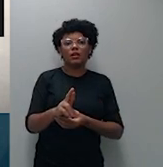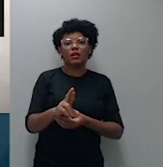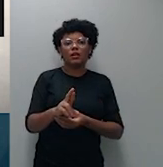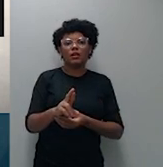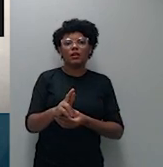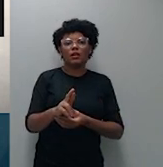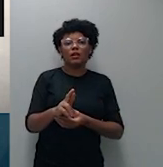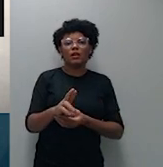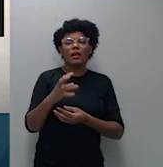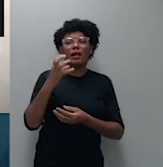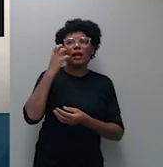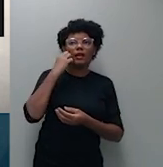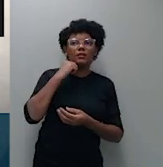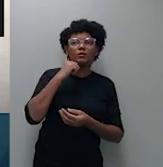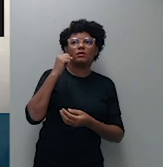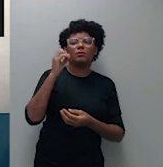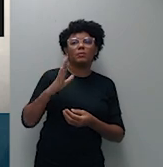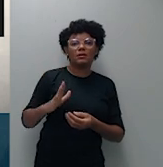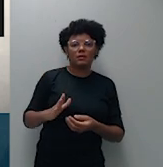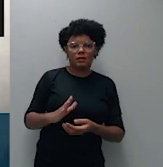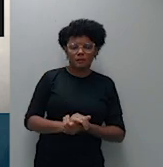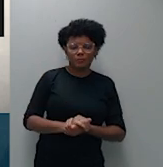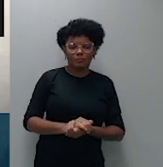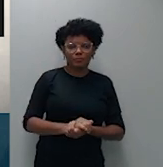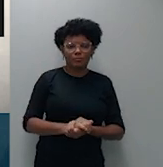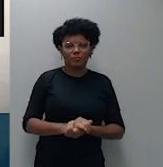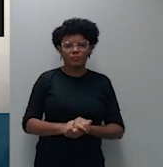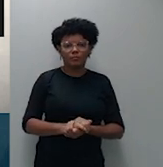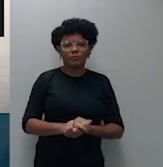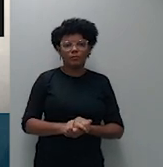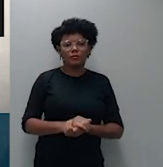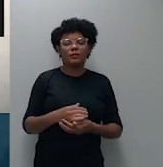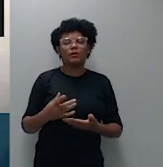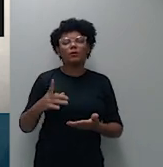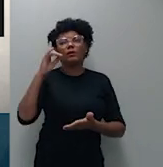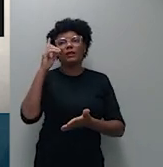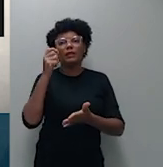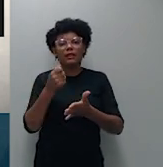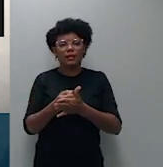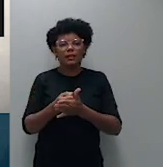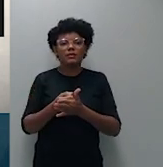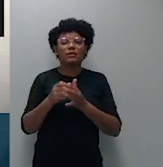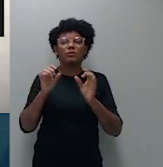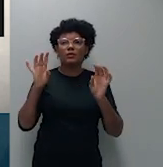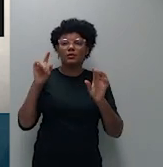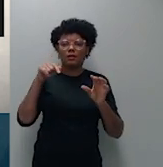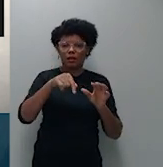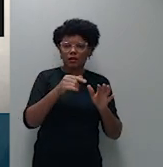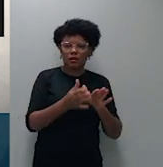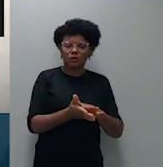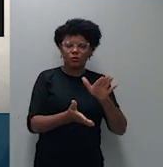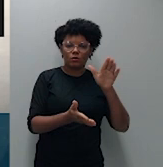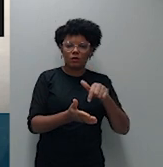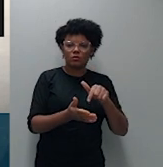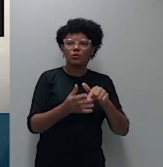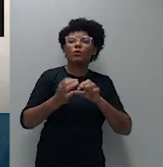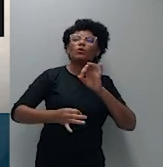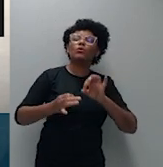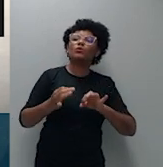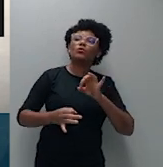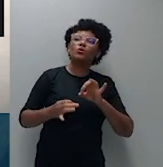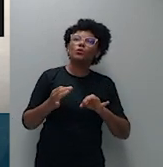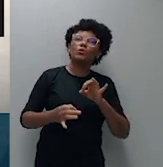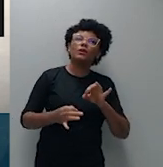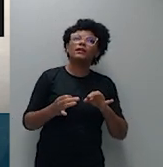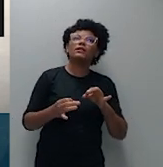pressupondo a chamada adoção brasileiro decisão de florestais dos Autos ao